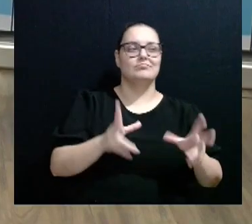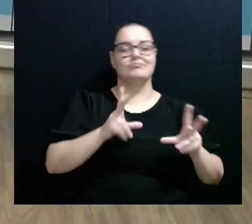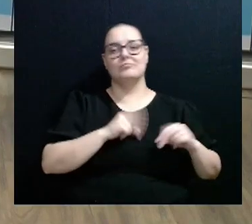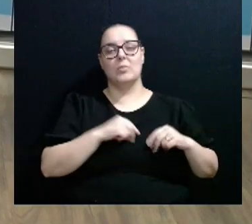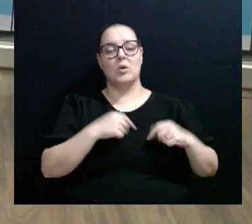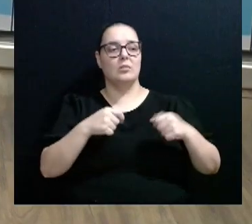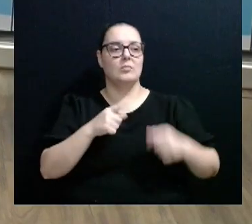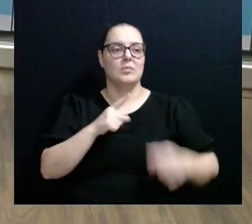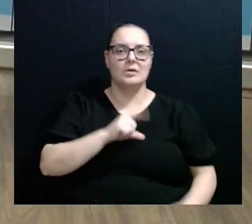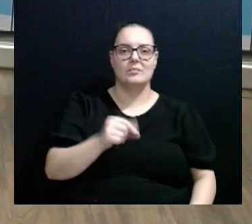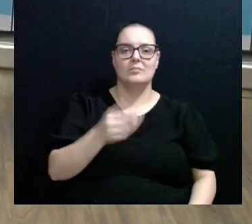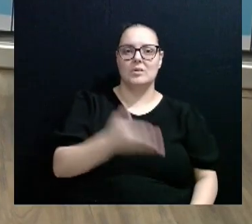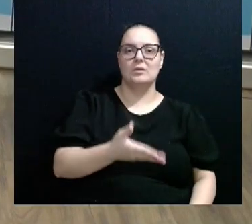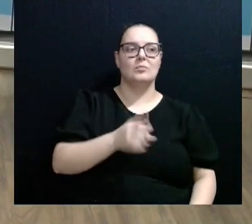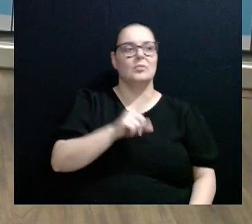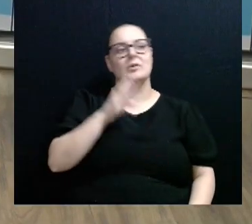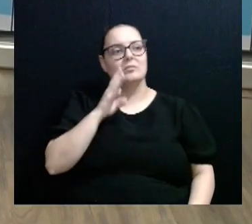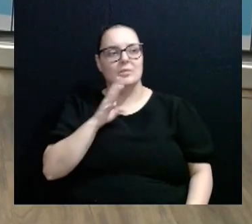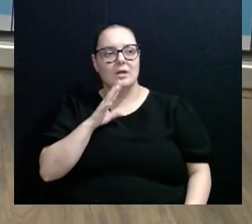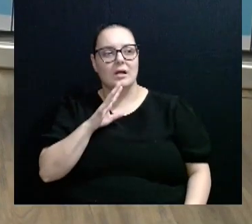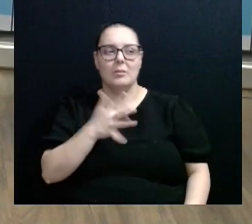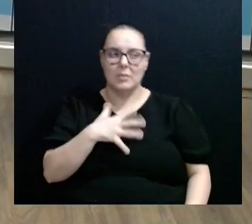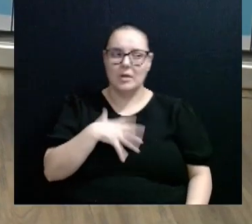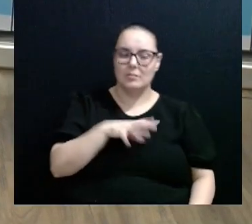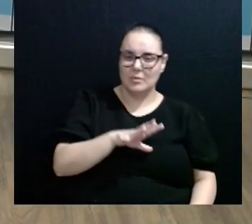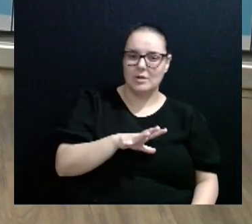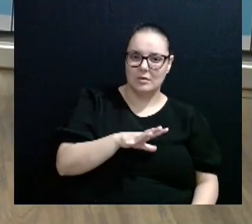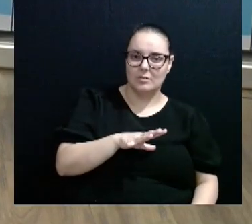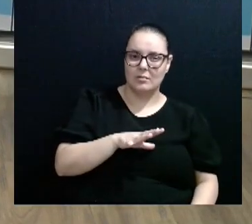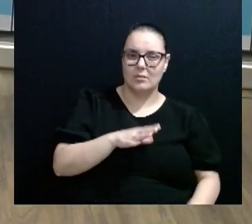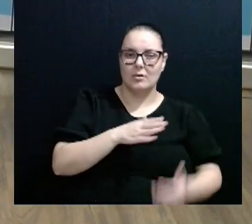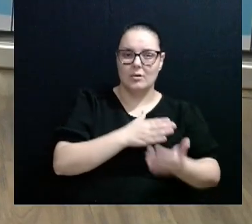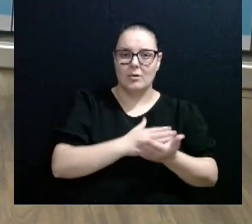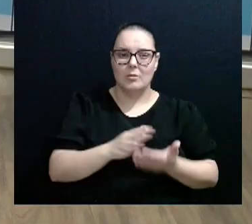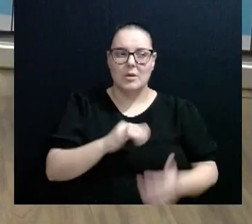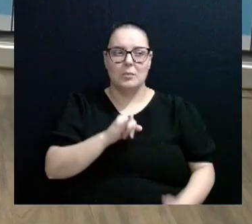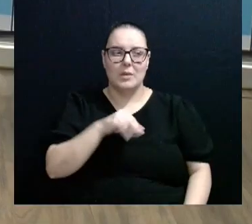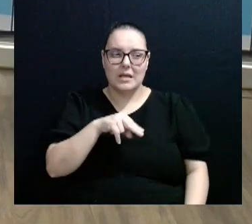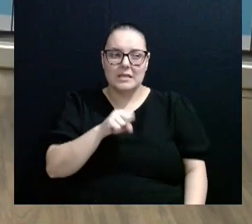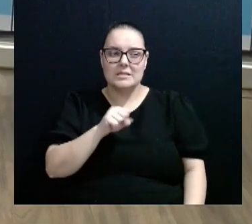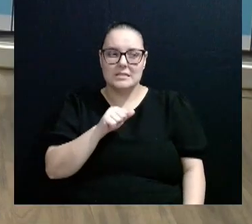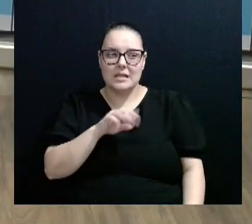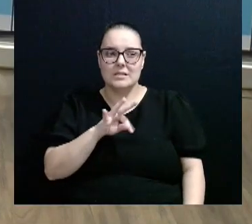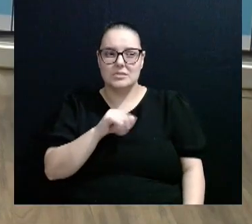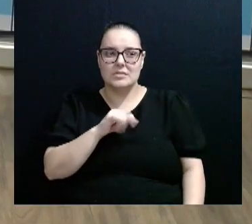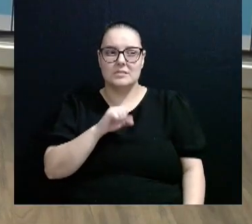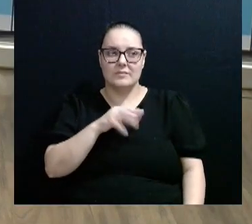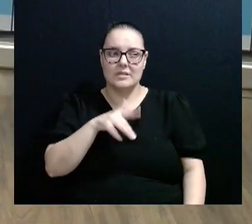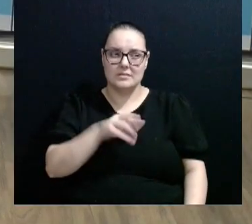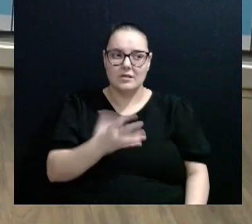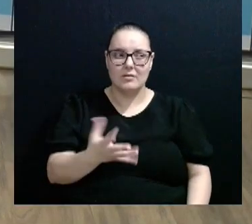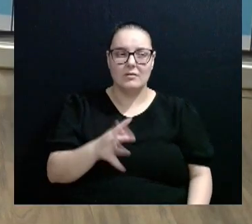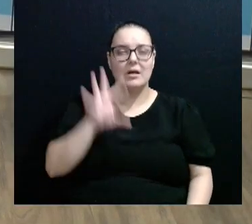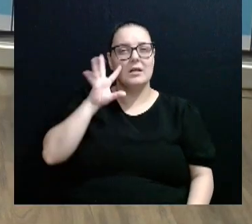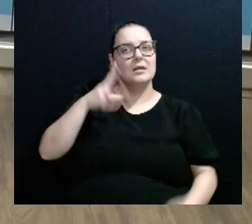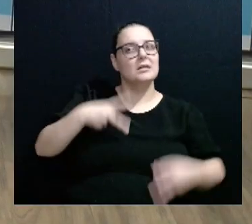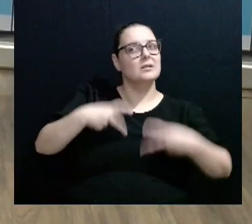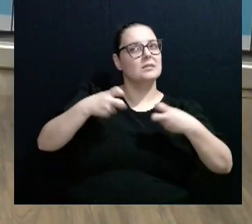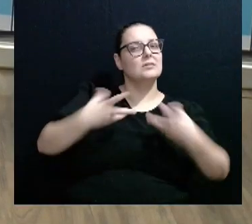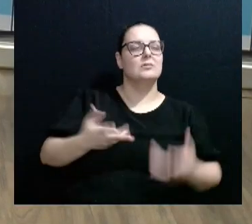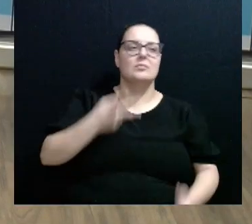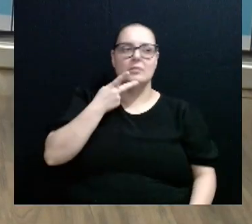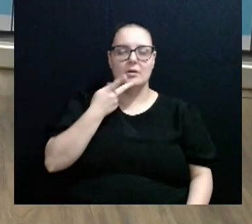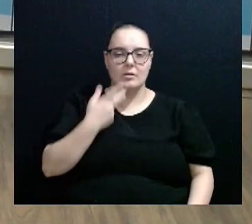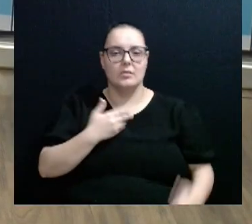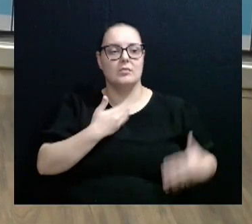não está legal. É mais ou menos por aí, começa com uma insatisfação, vai muito desse autoconhecimento que você citou aí, ao longo dos dias ela